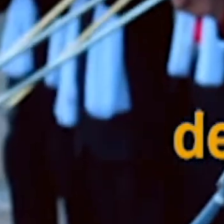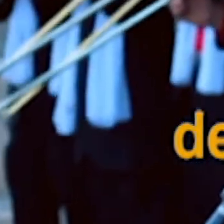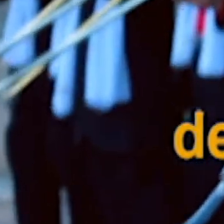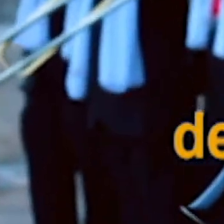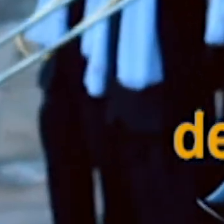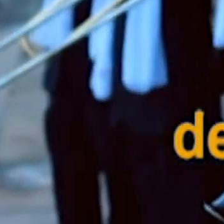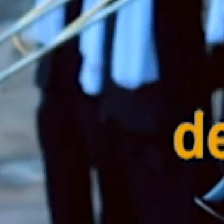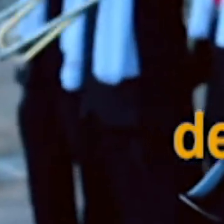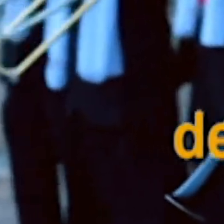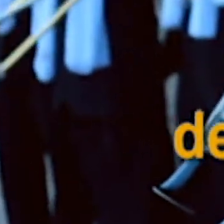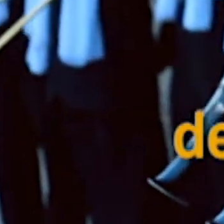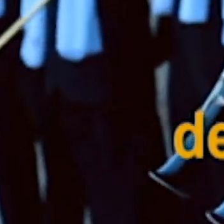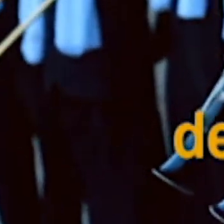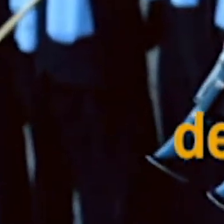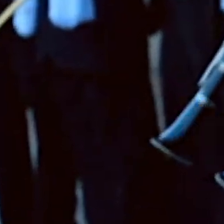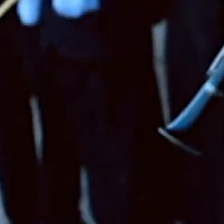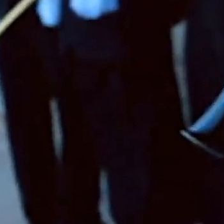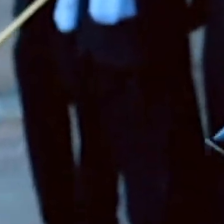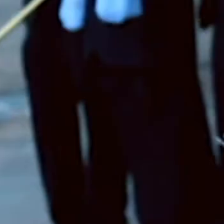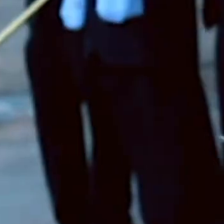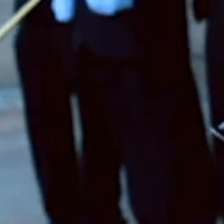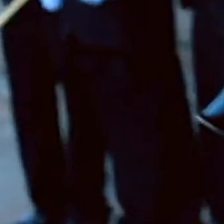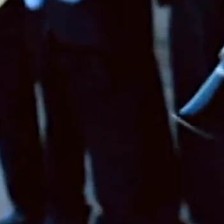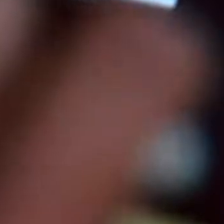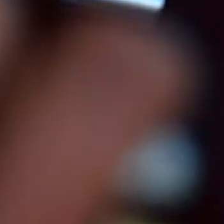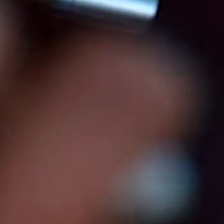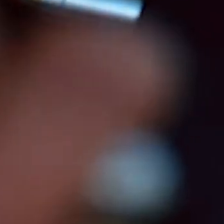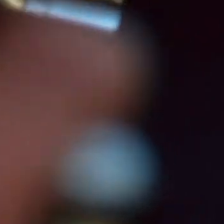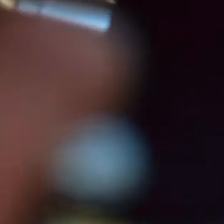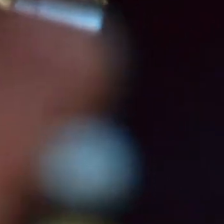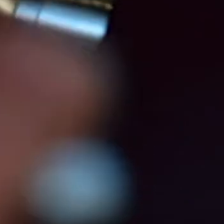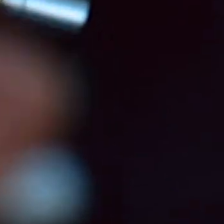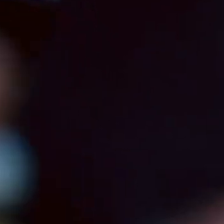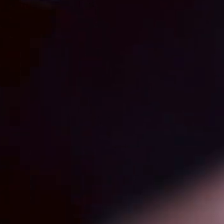comum capilar.